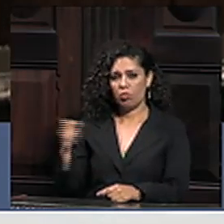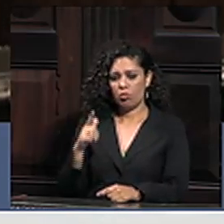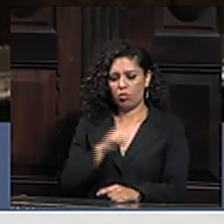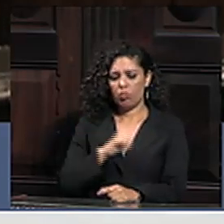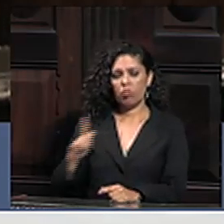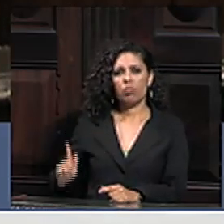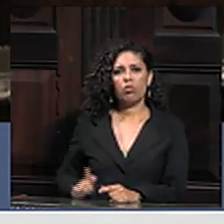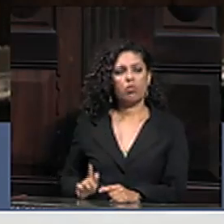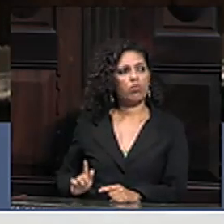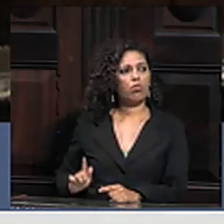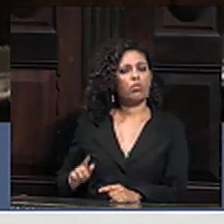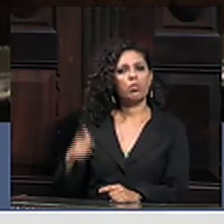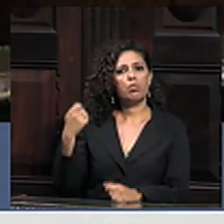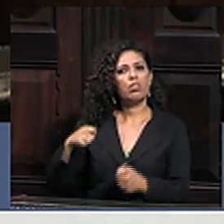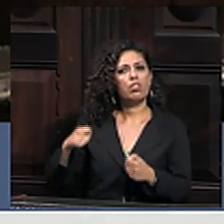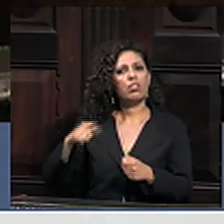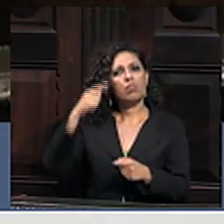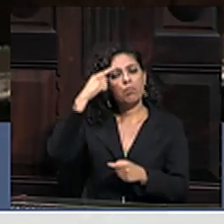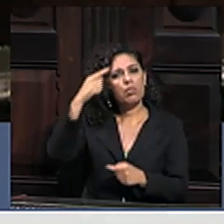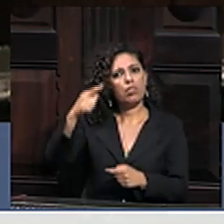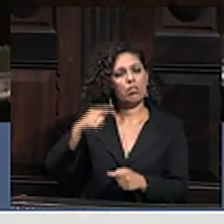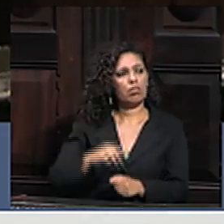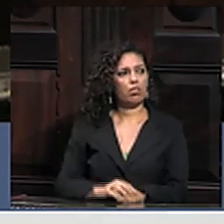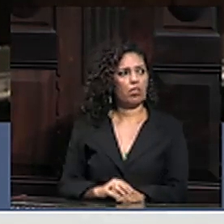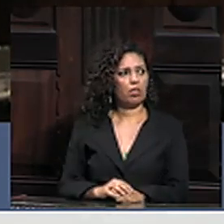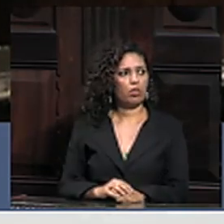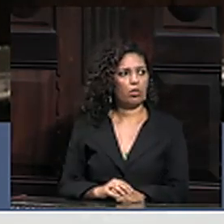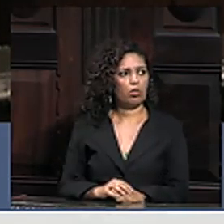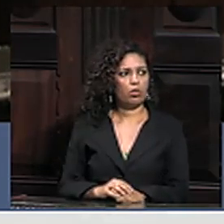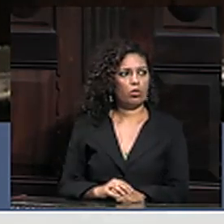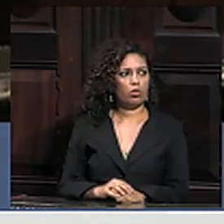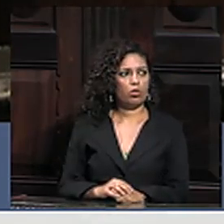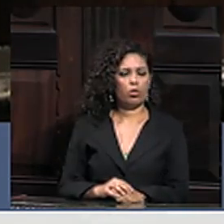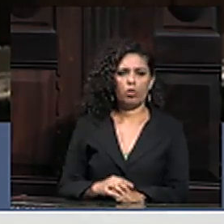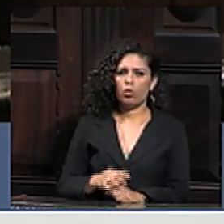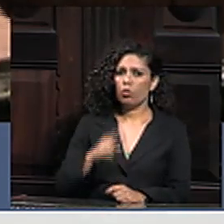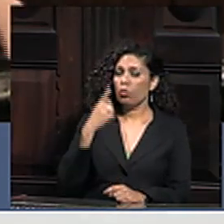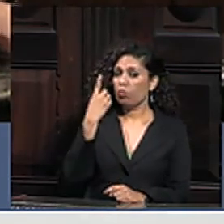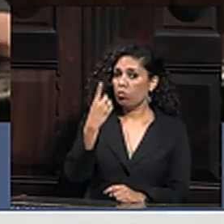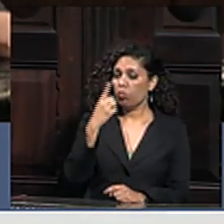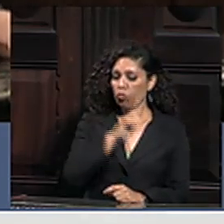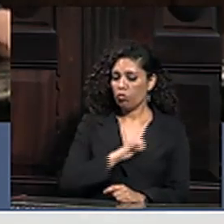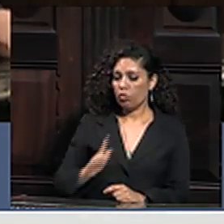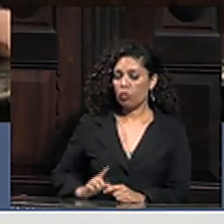único governador do estado, que foi Leonel de Moura Brizola,